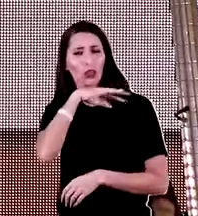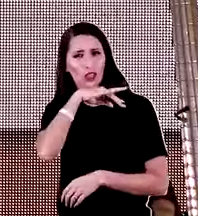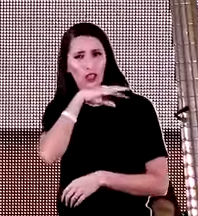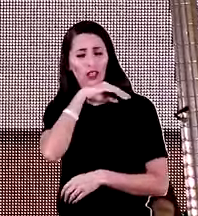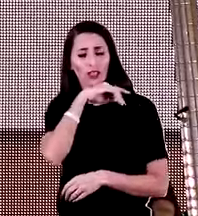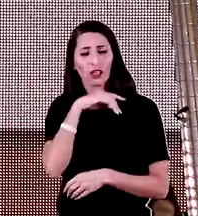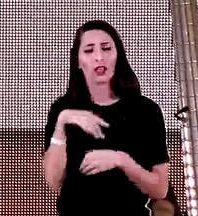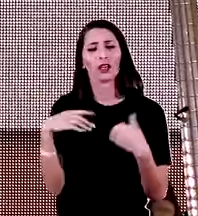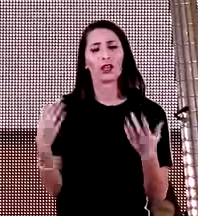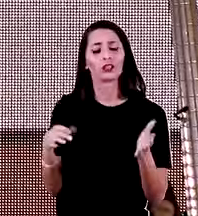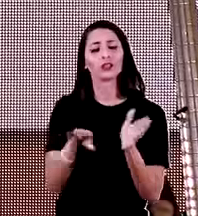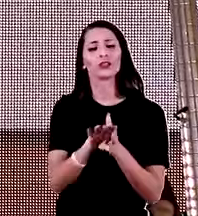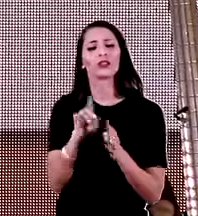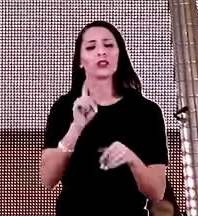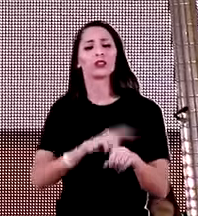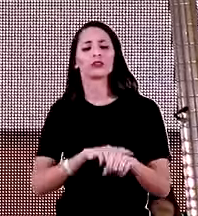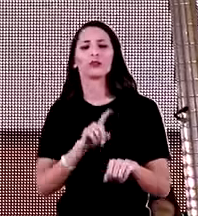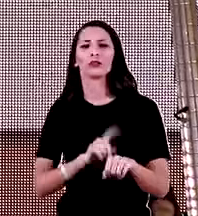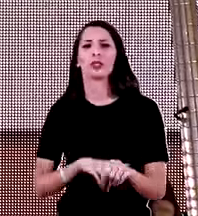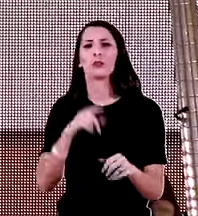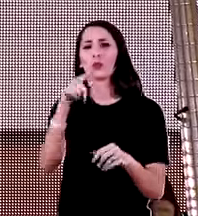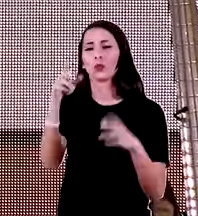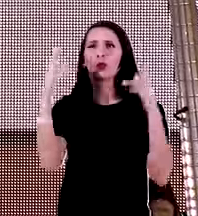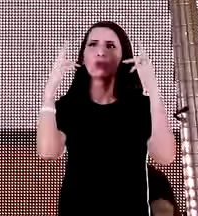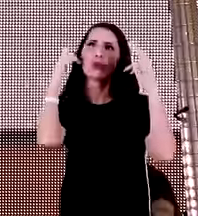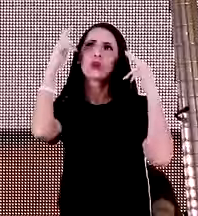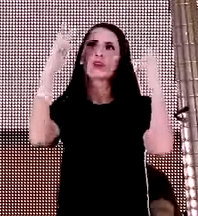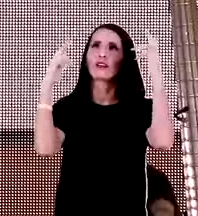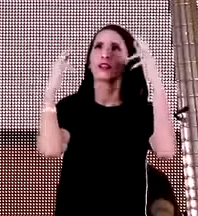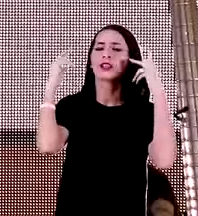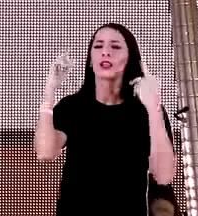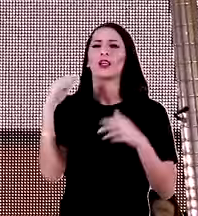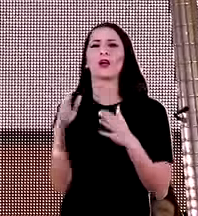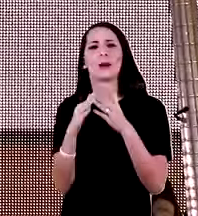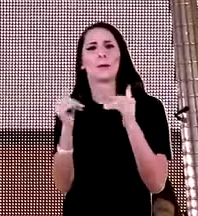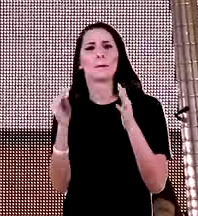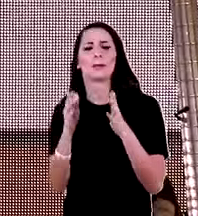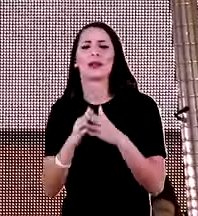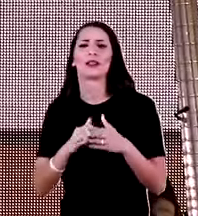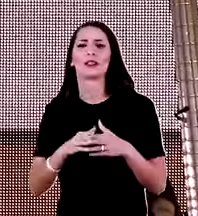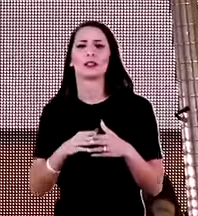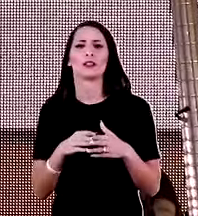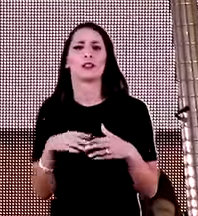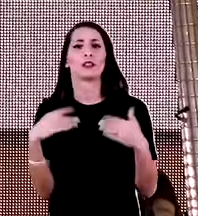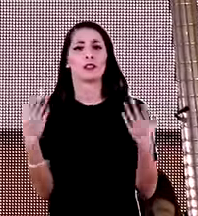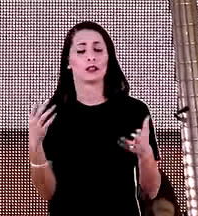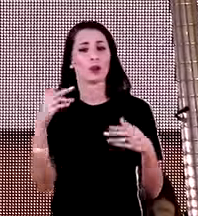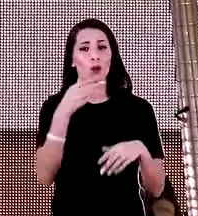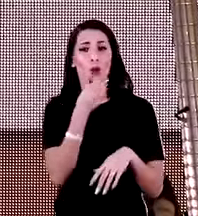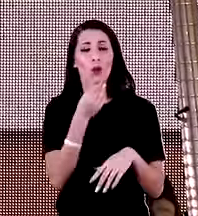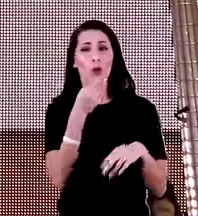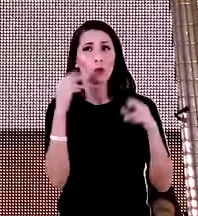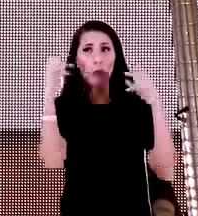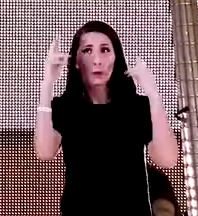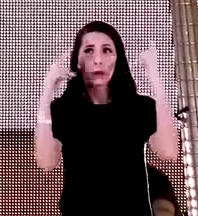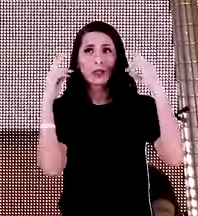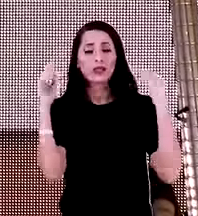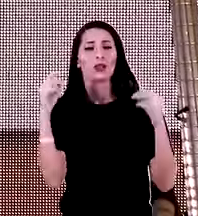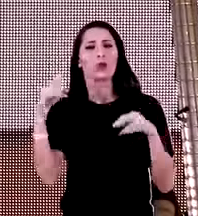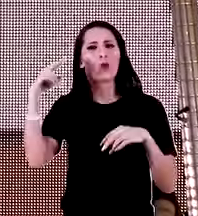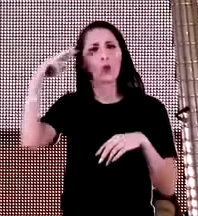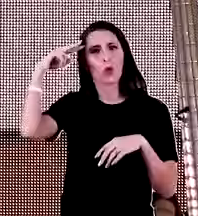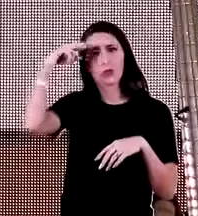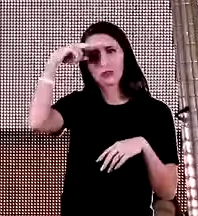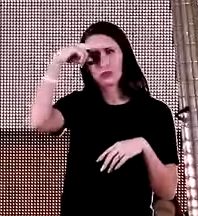diz assim, só dois dedinhos. Tu sai com a franja na metade da testa. Nessa hora tu quer o quê? Tu